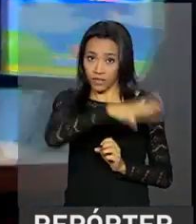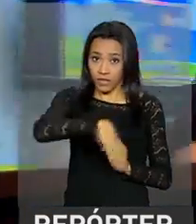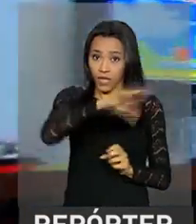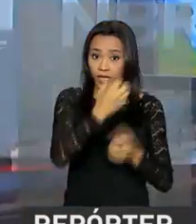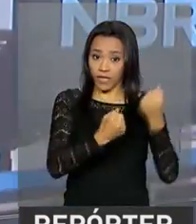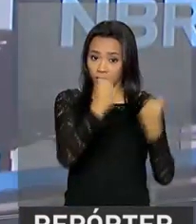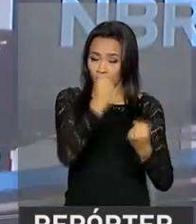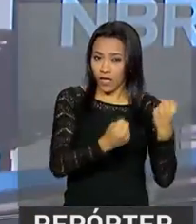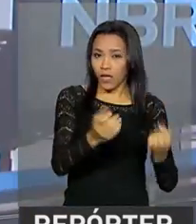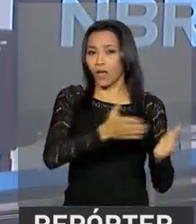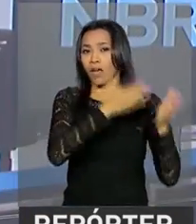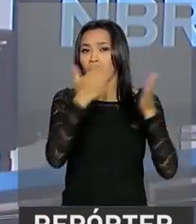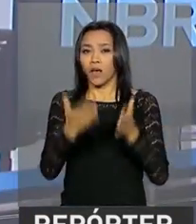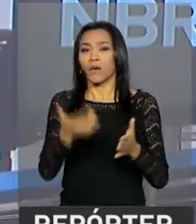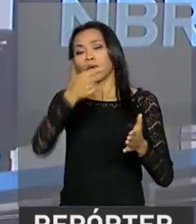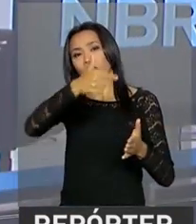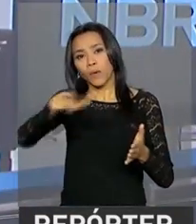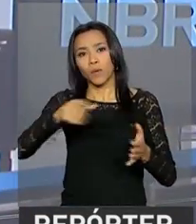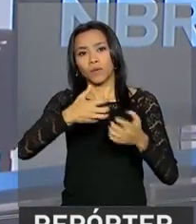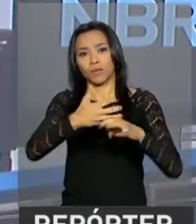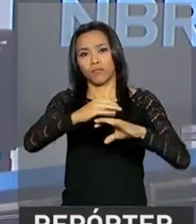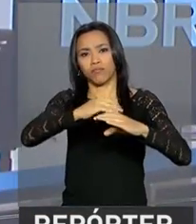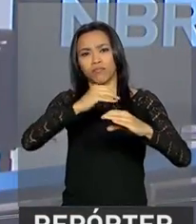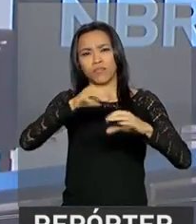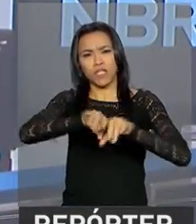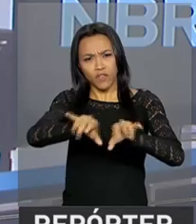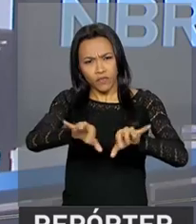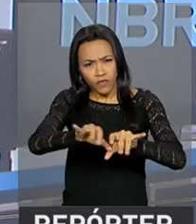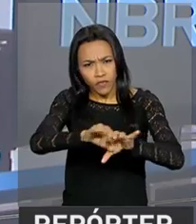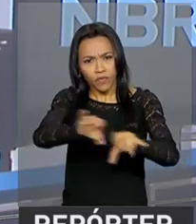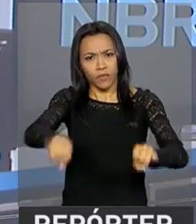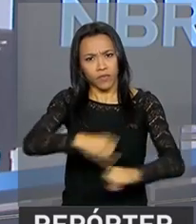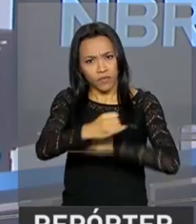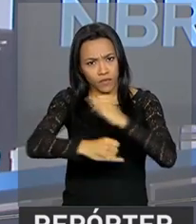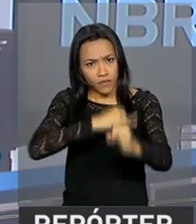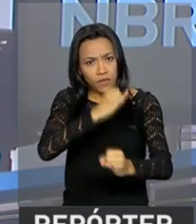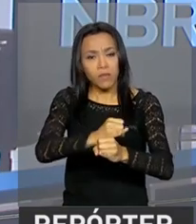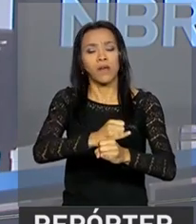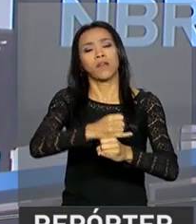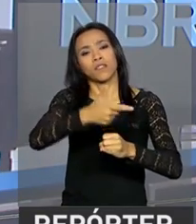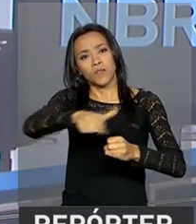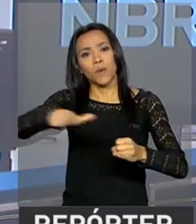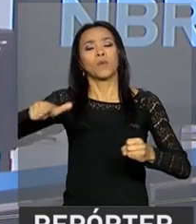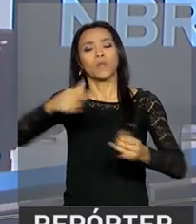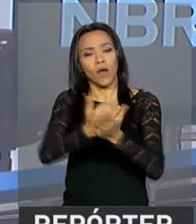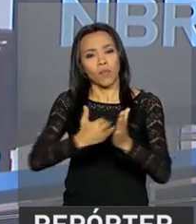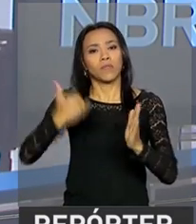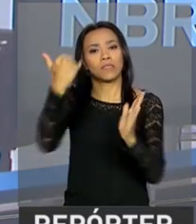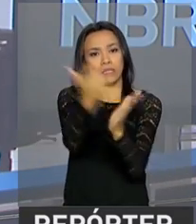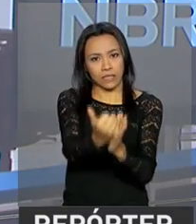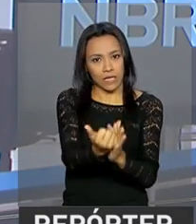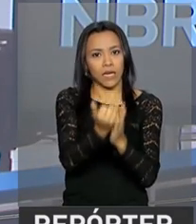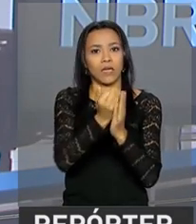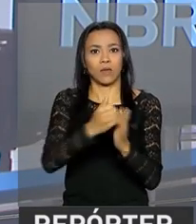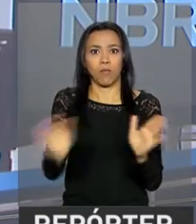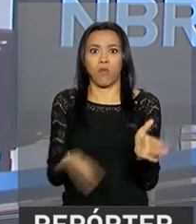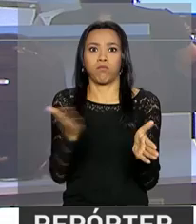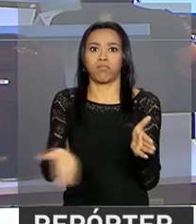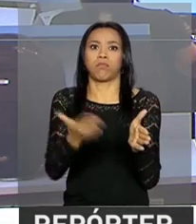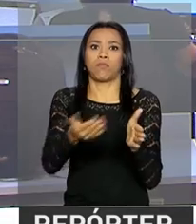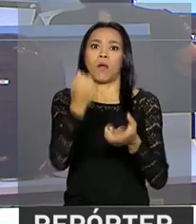e carrocerias e de equipamentos de informática e produtos eletrônicos também aumentaram a